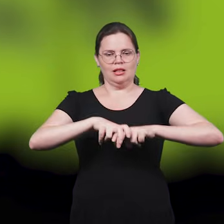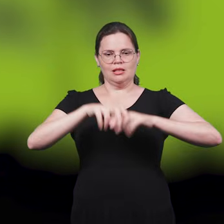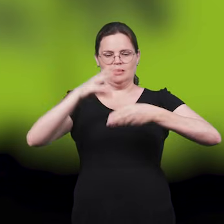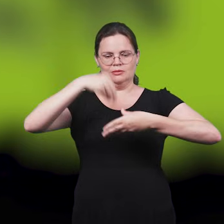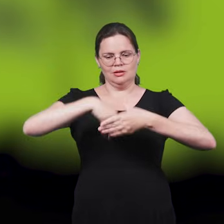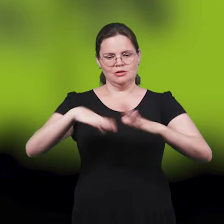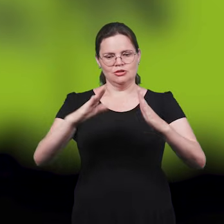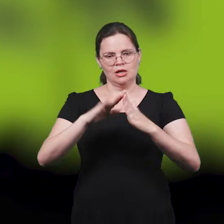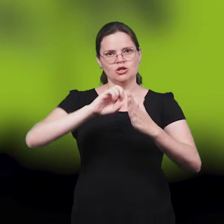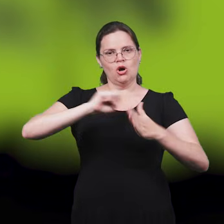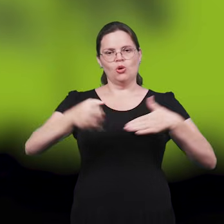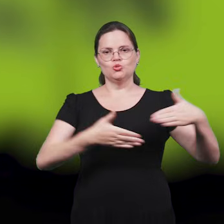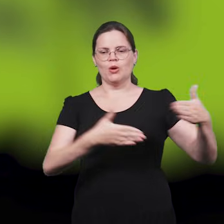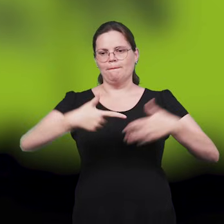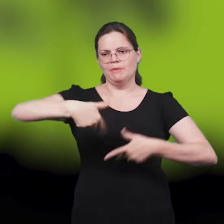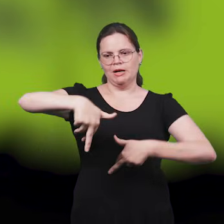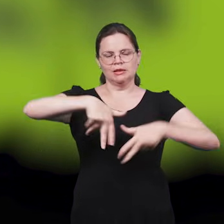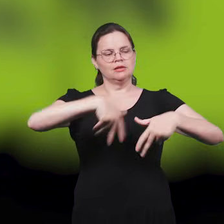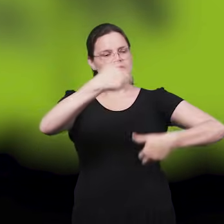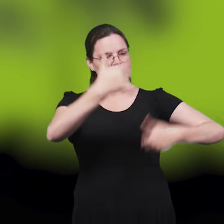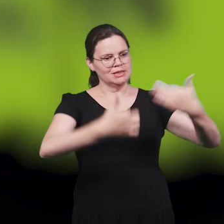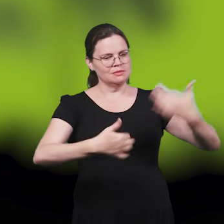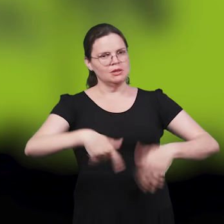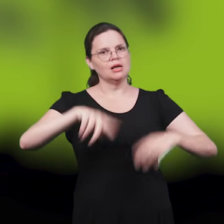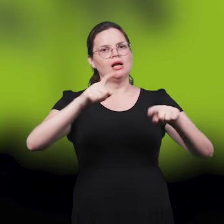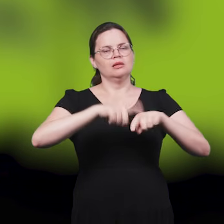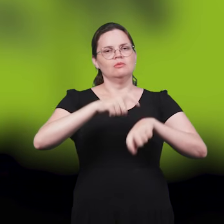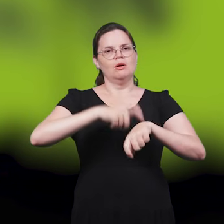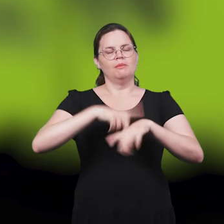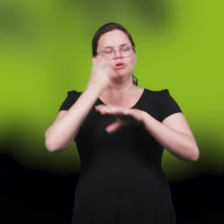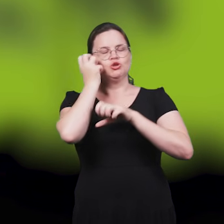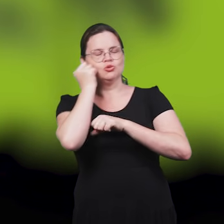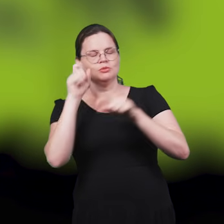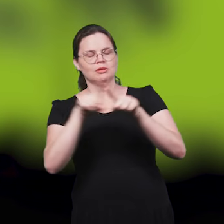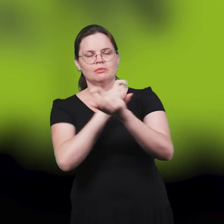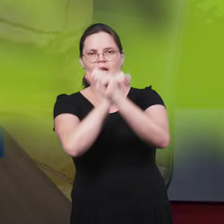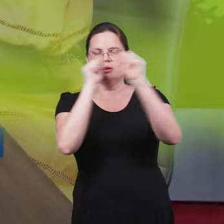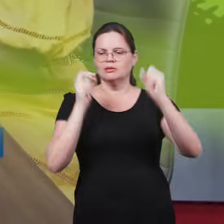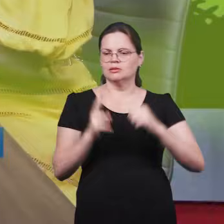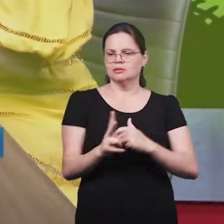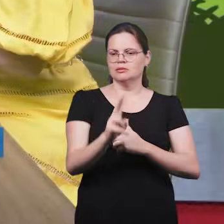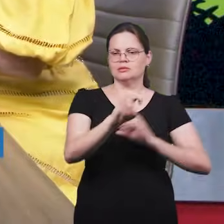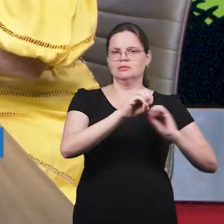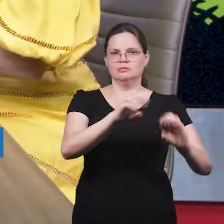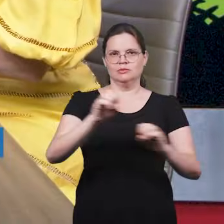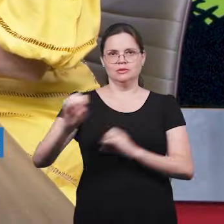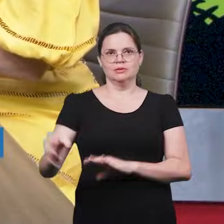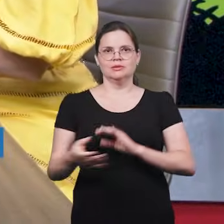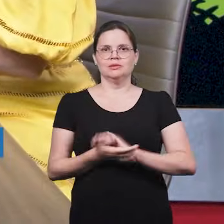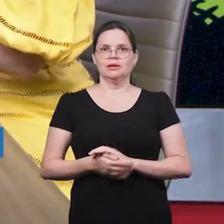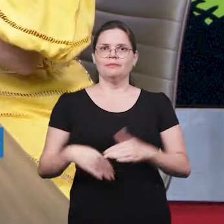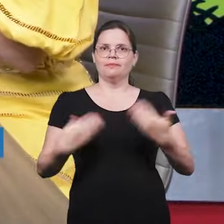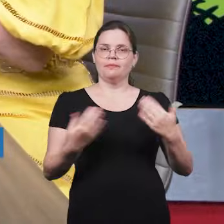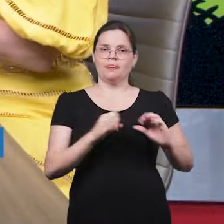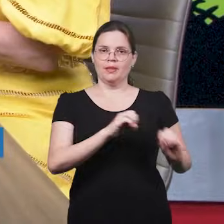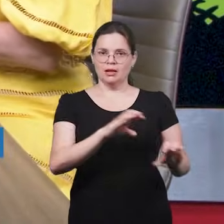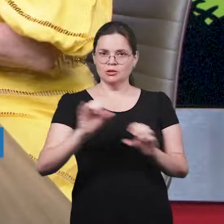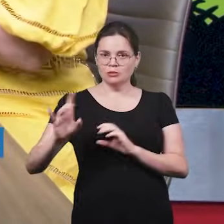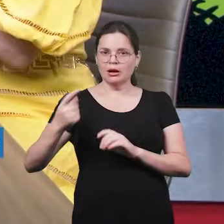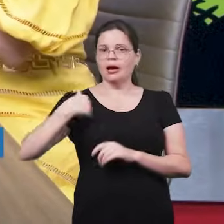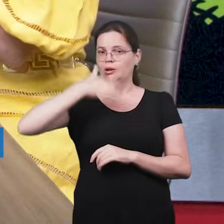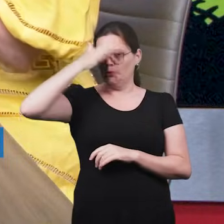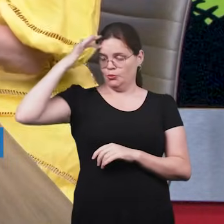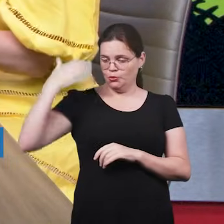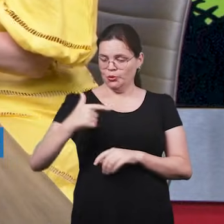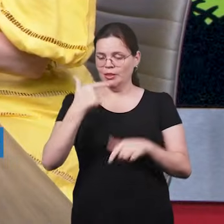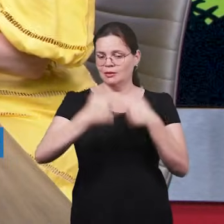caminho, deitando-se e levantando-se." E aí, Kézia, nós sempre falamos, né? Educar dá trabalho, mas é um espaço